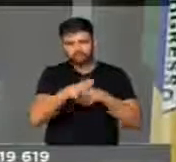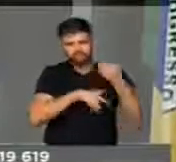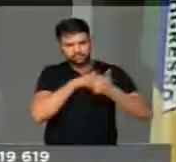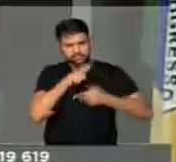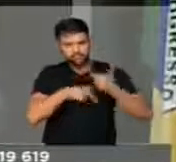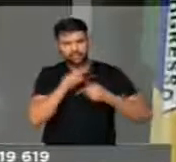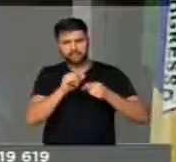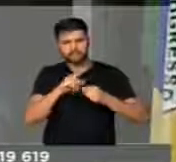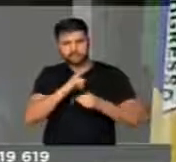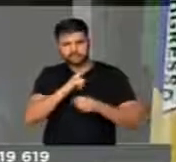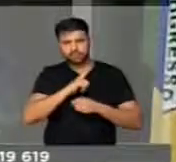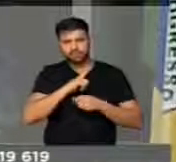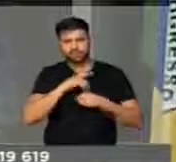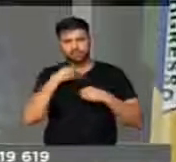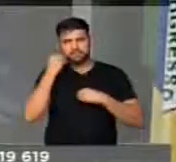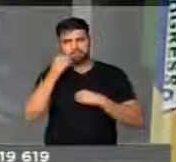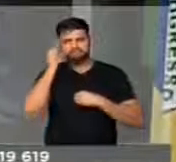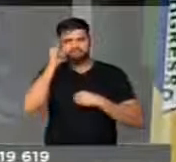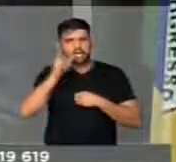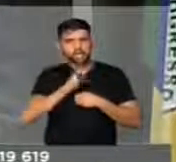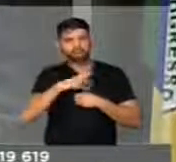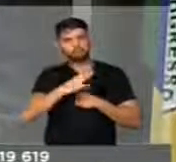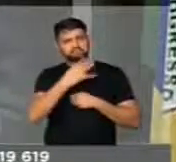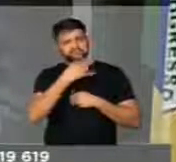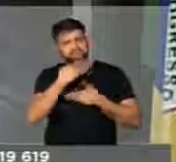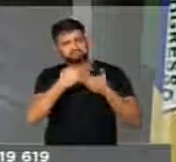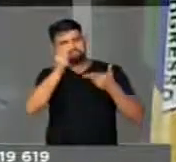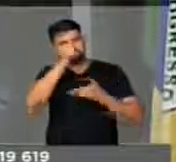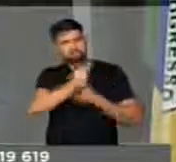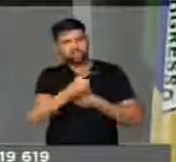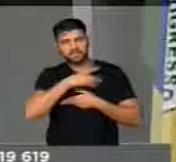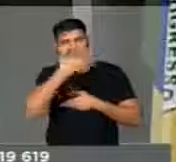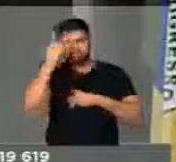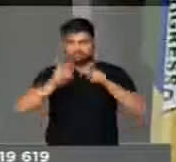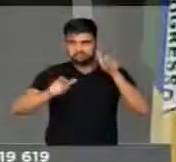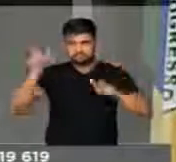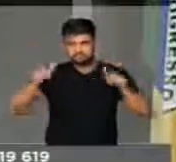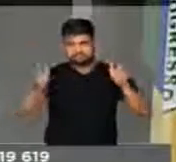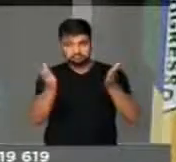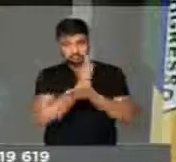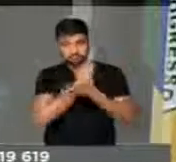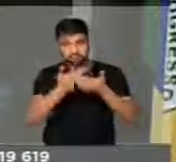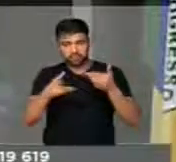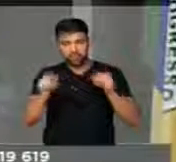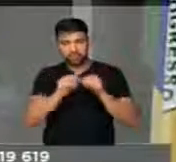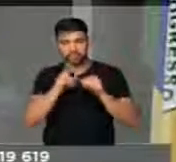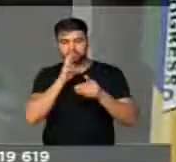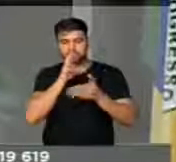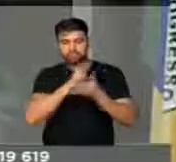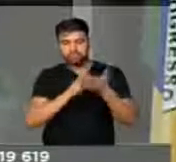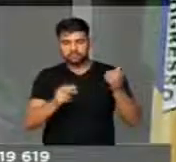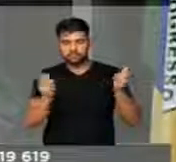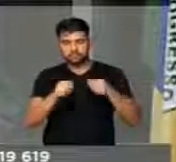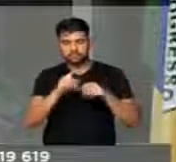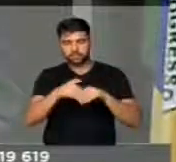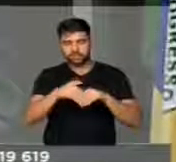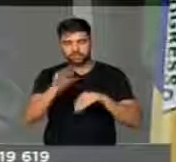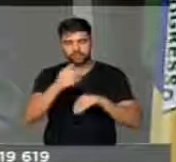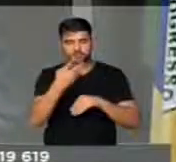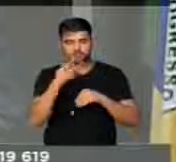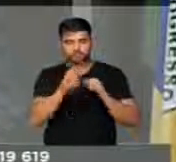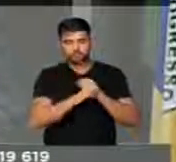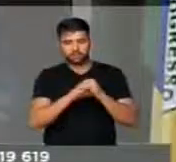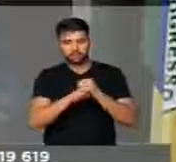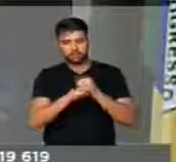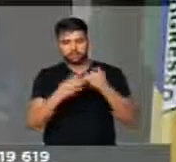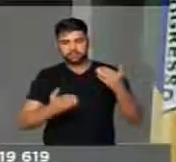trabalho, tem uma expertise reconhecida. Essas pessoas, de acordo com esse parecer, depois de 4